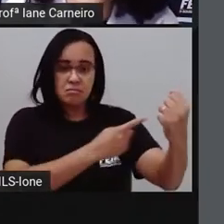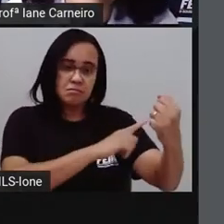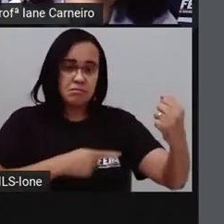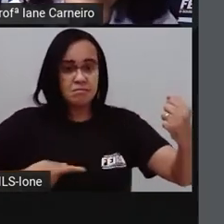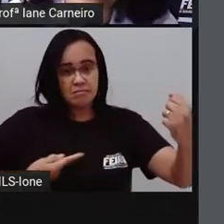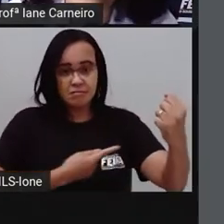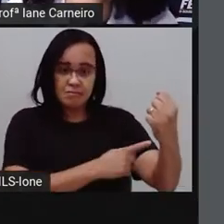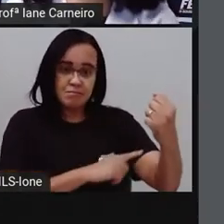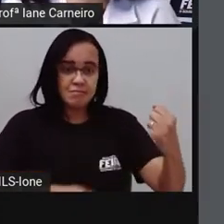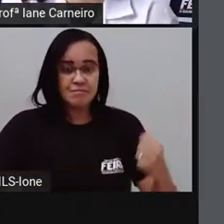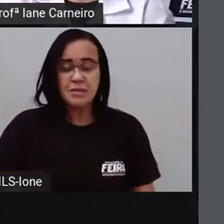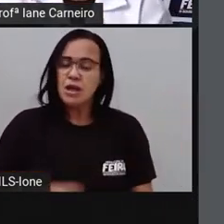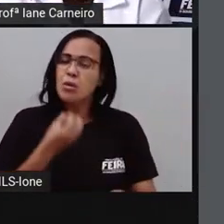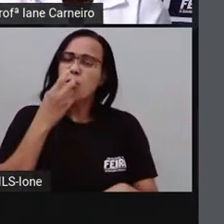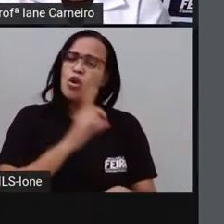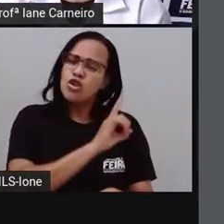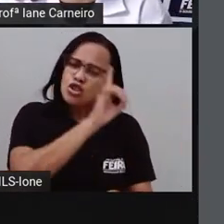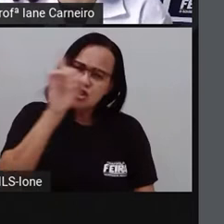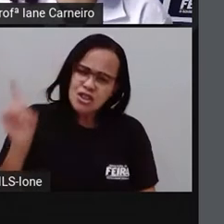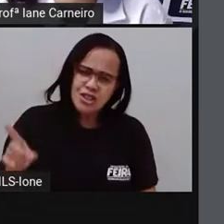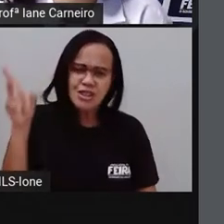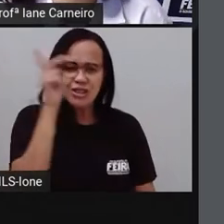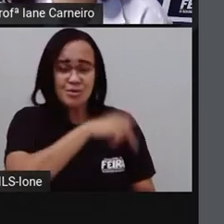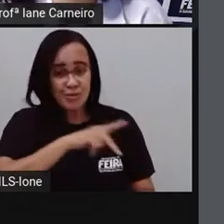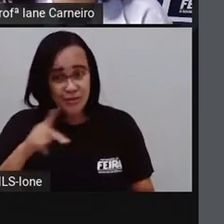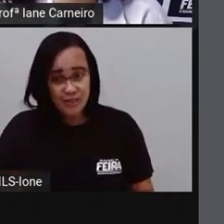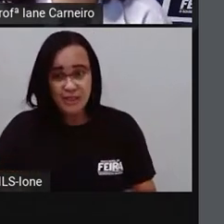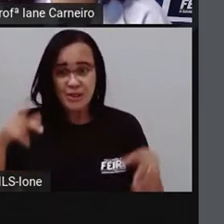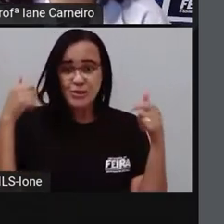professor, como vai o senhor?